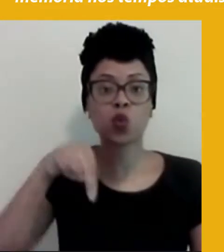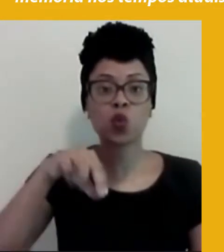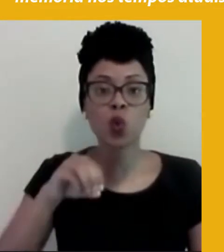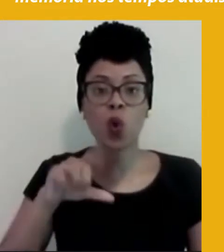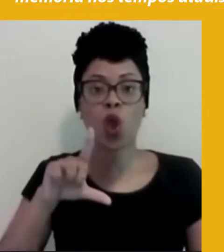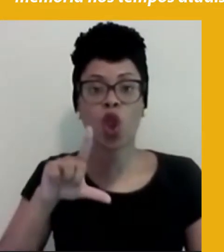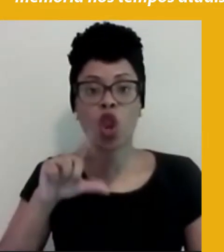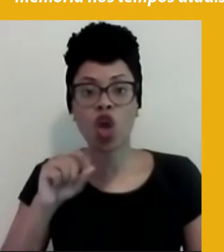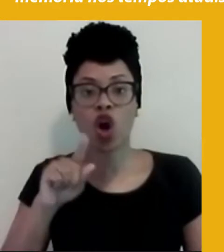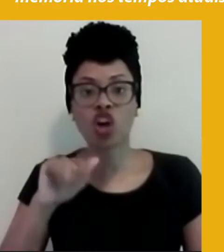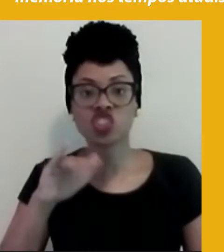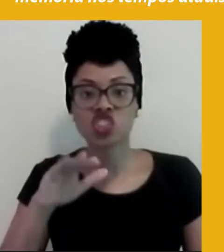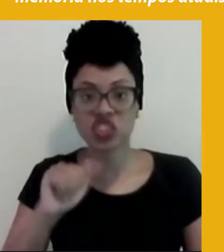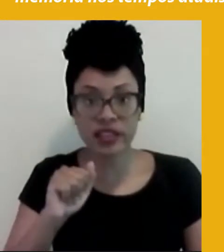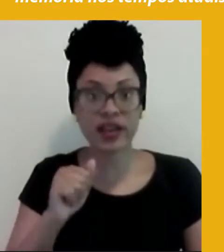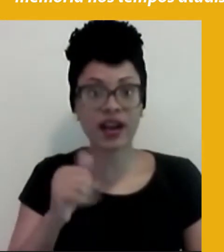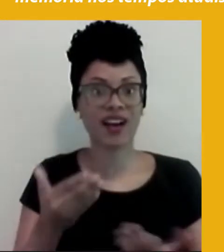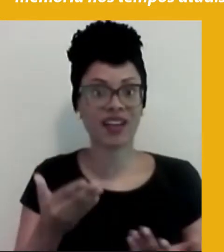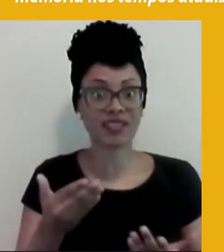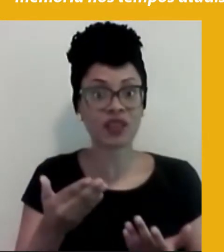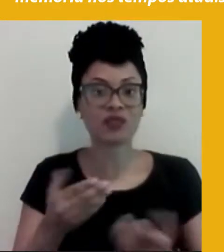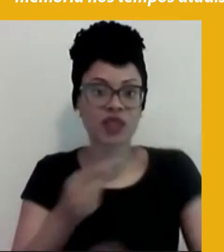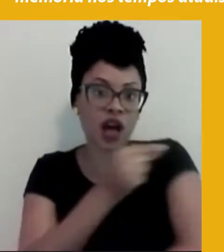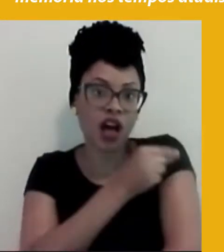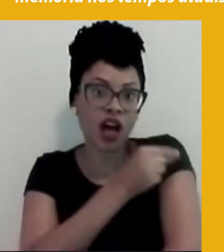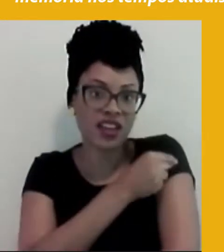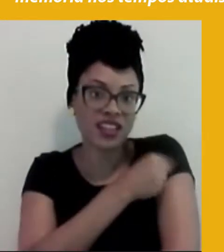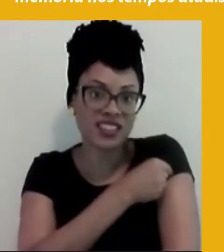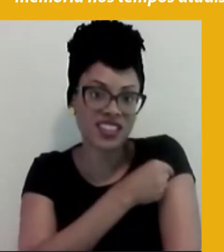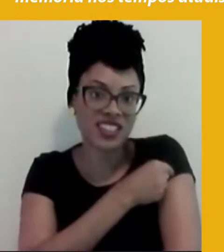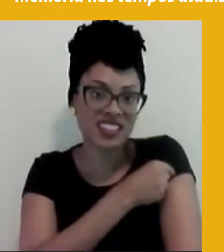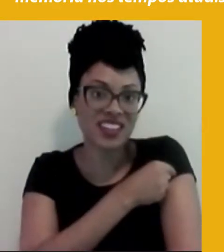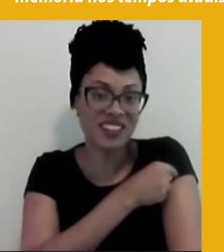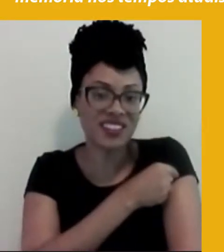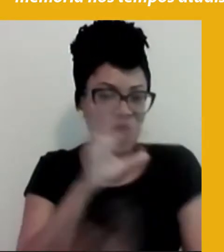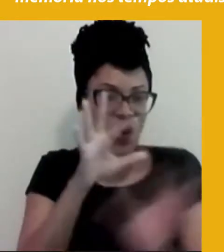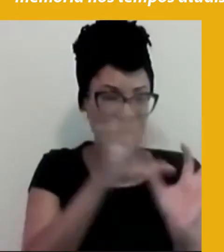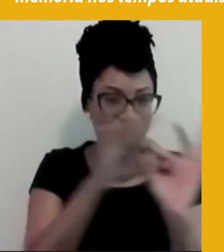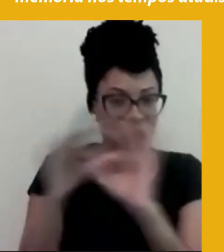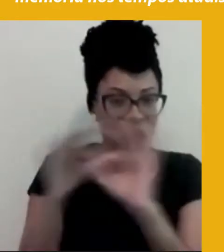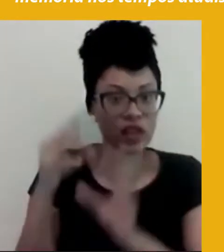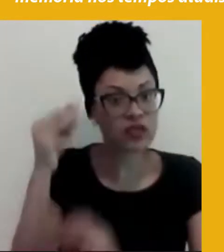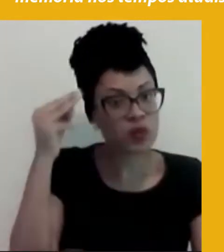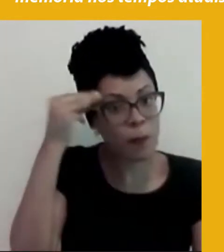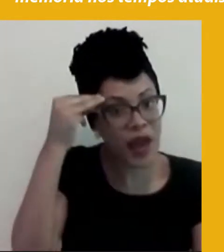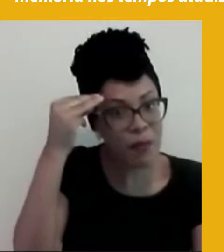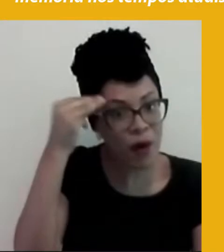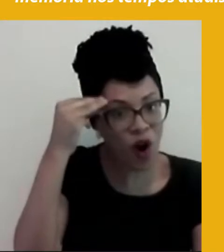ela trata com a memória do corpo, né? Então, assim, esse vacinar para que a gente possa